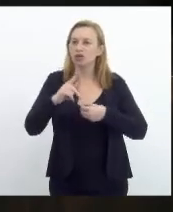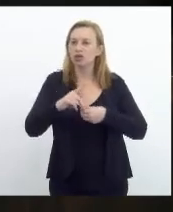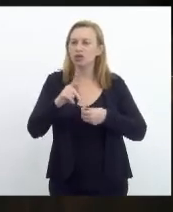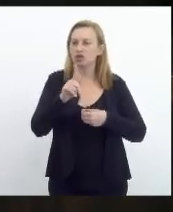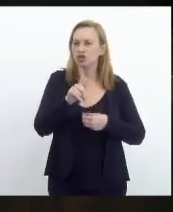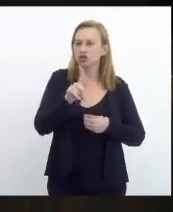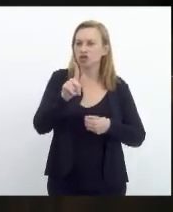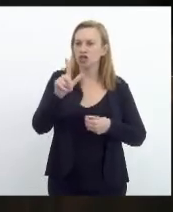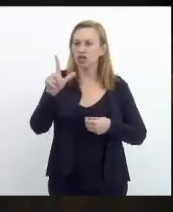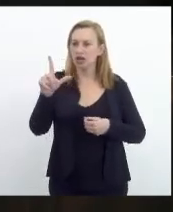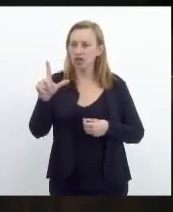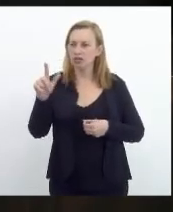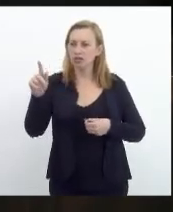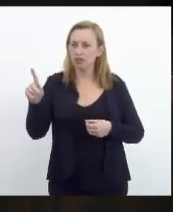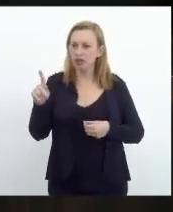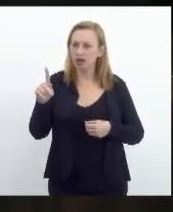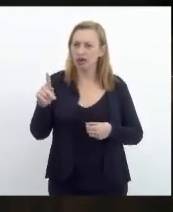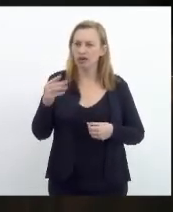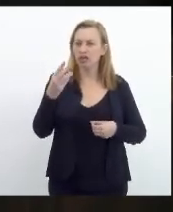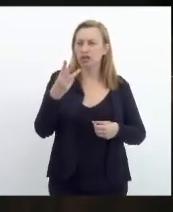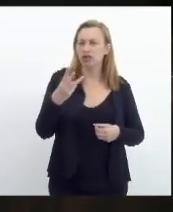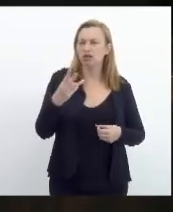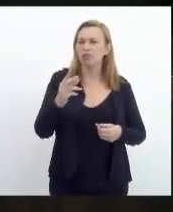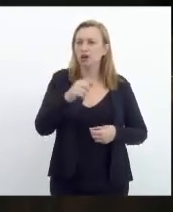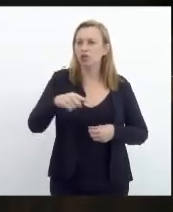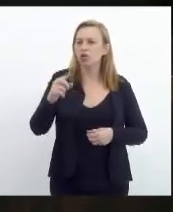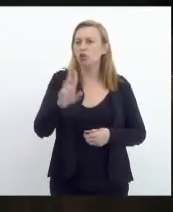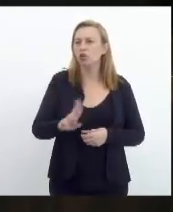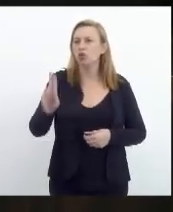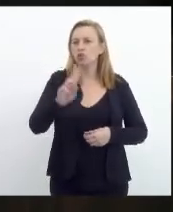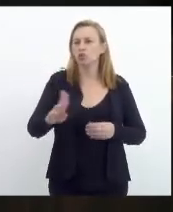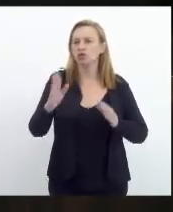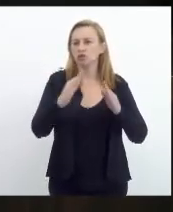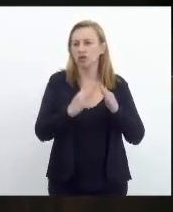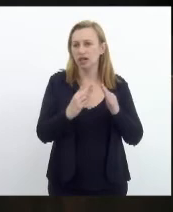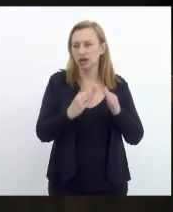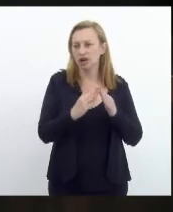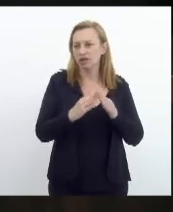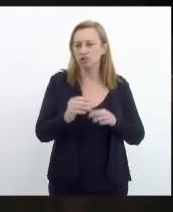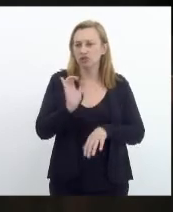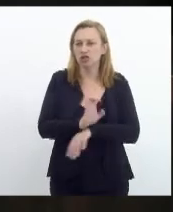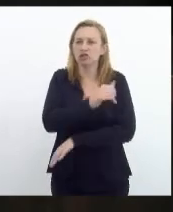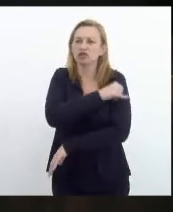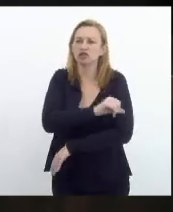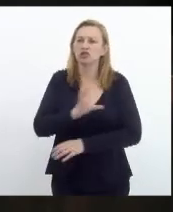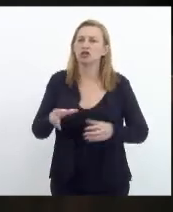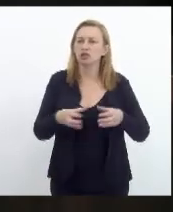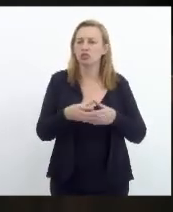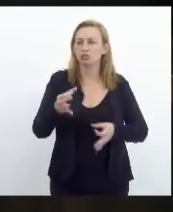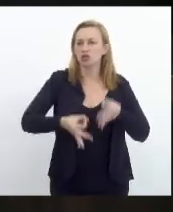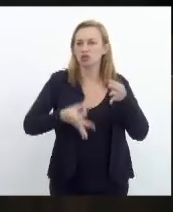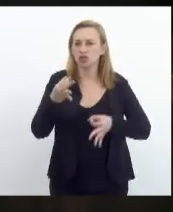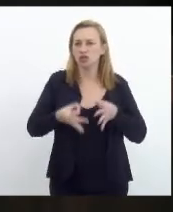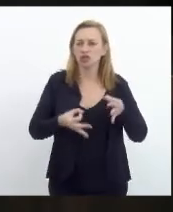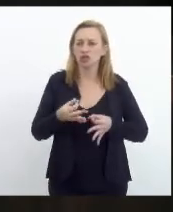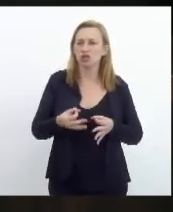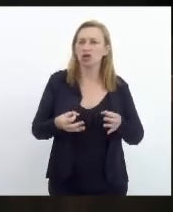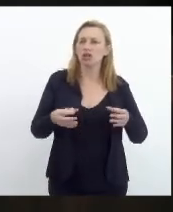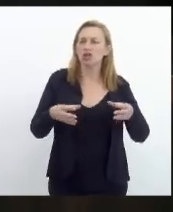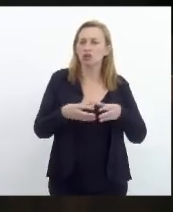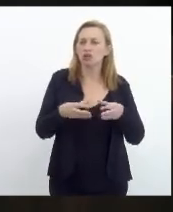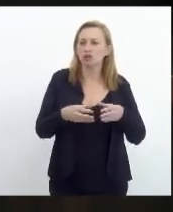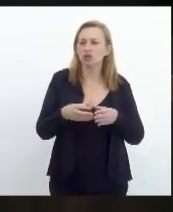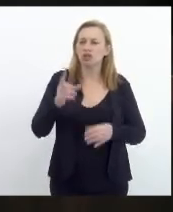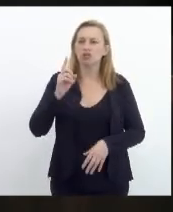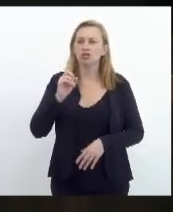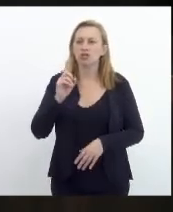de 13 quilos para uso doméstico no âmbito do Estado do Rio de Janeiro. Pendente de pareceres das comissões de Constituição e Justiça, de Minas e Energia,